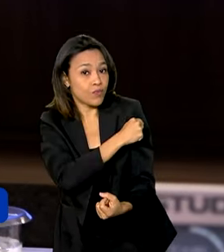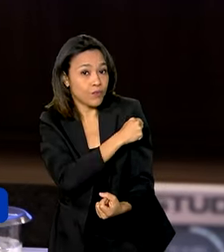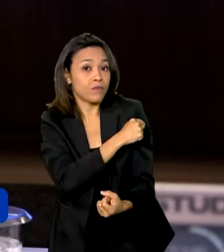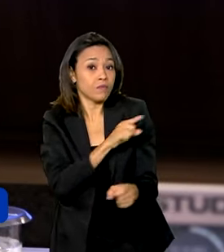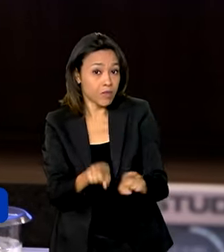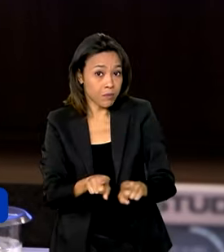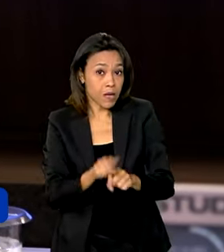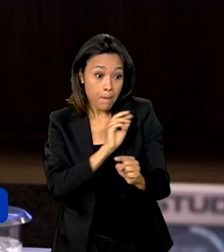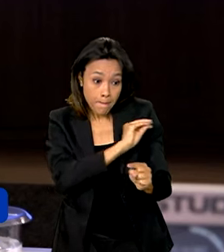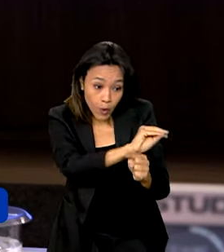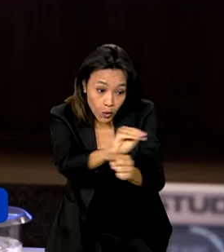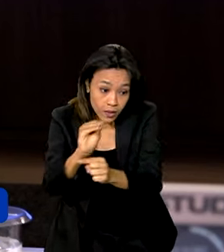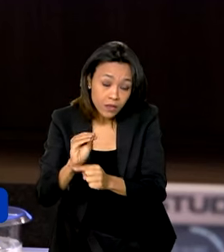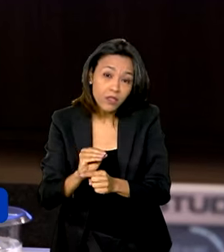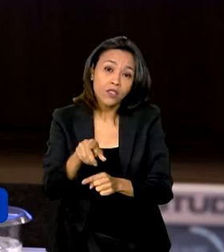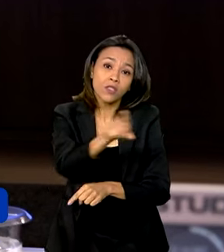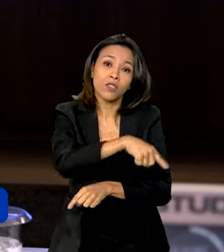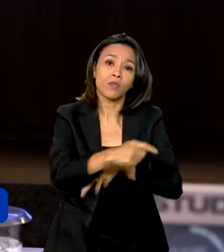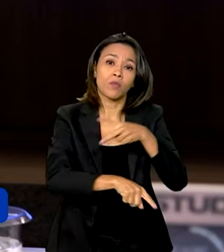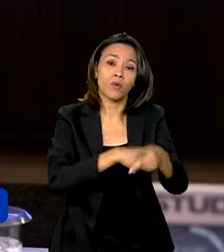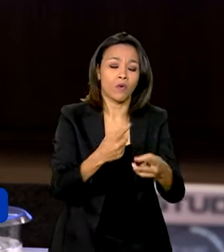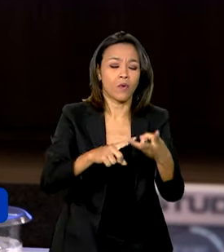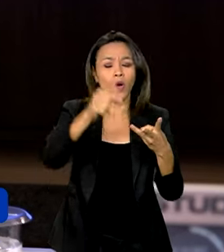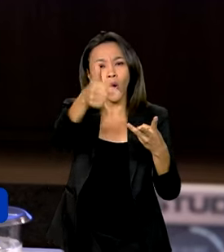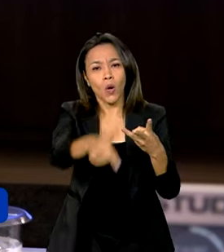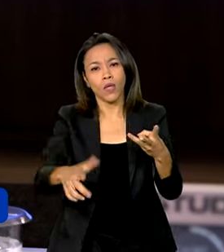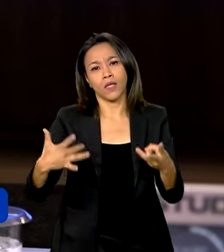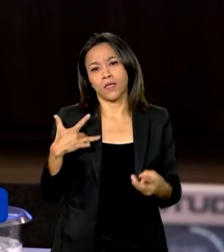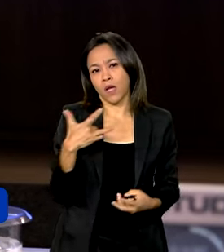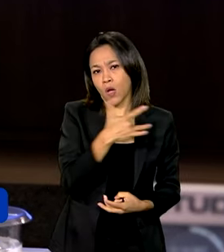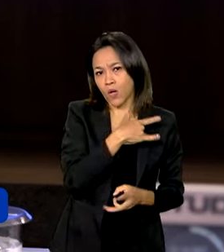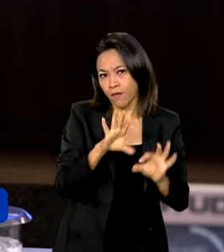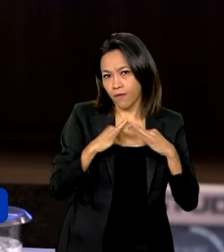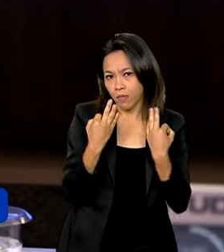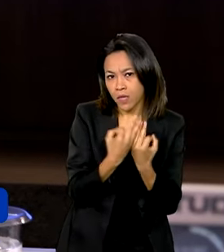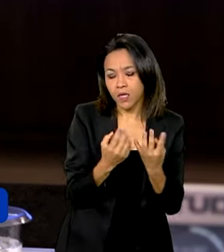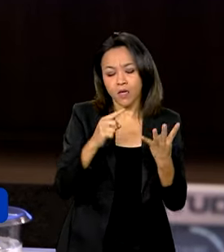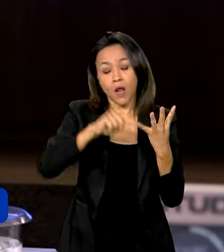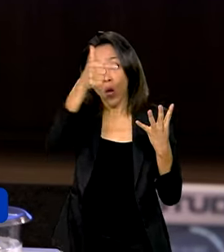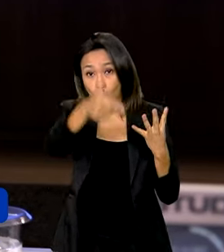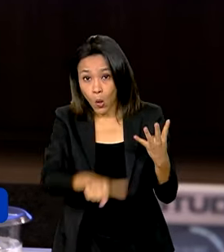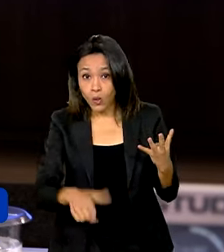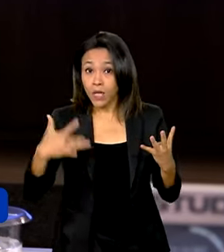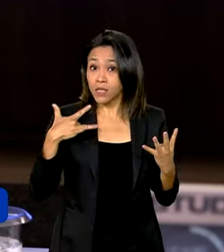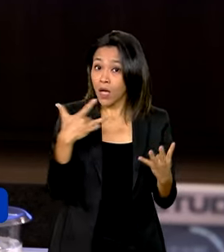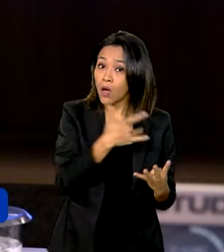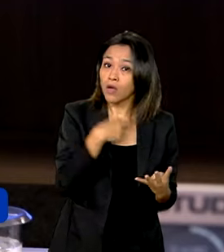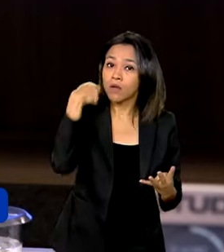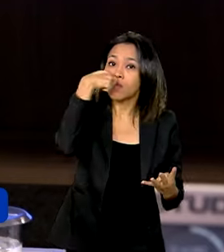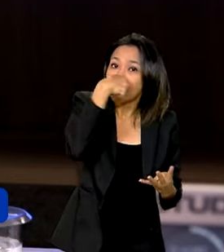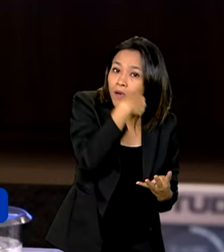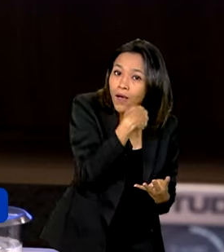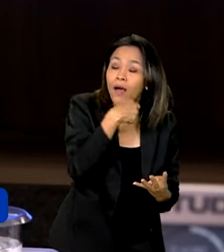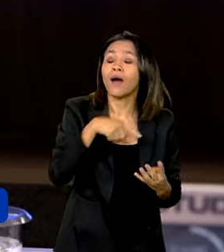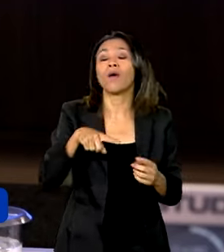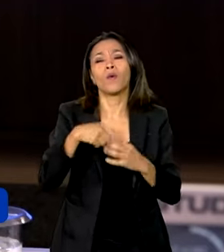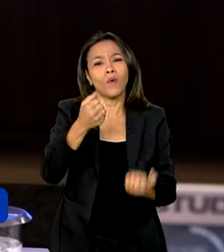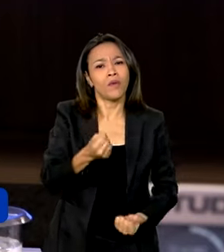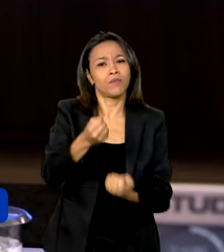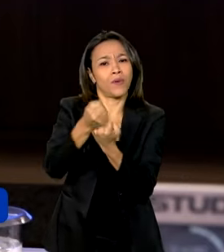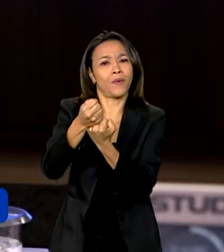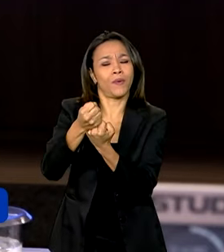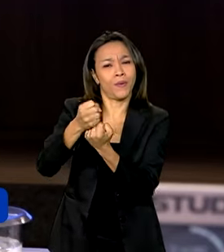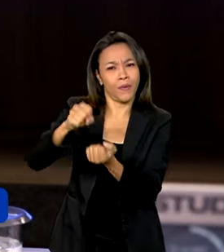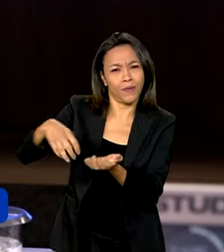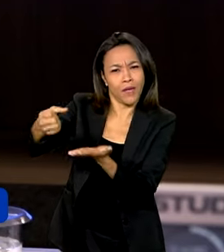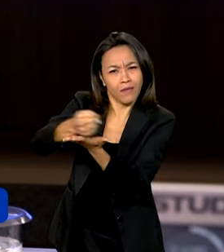eh a saúde da família a saúde bucal eh todo nosso programa de assistência farmacêutica que vai